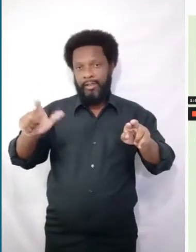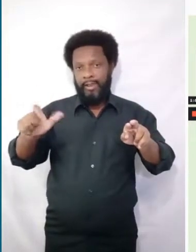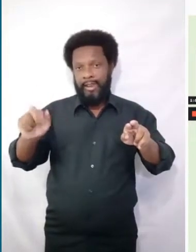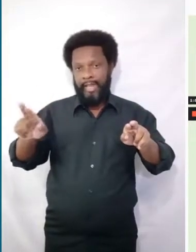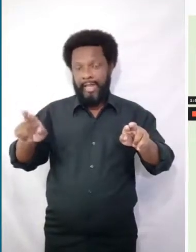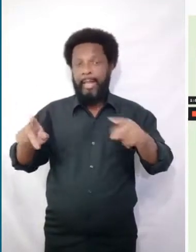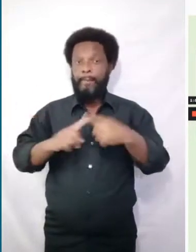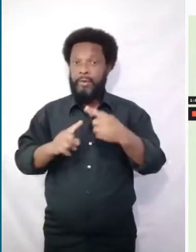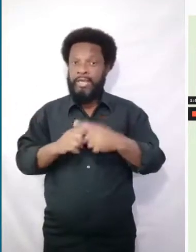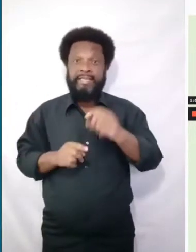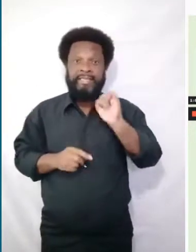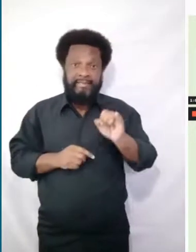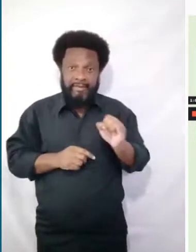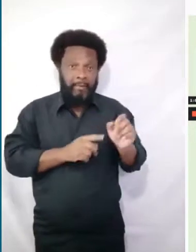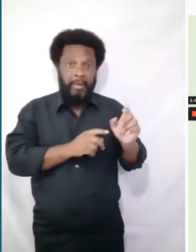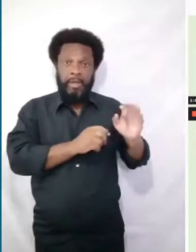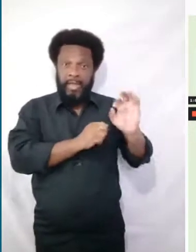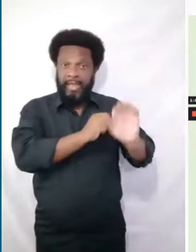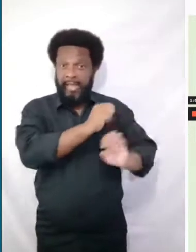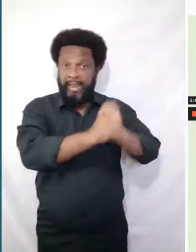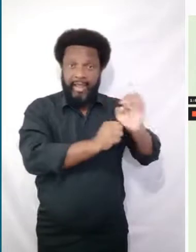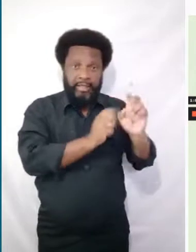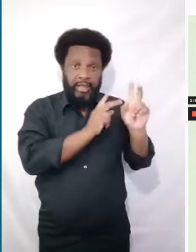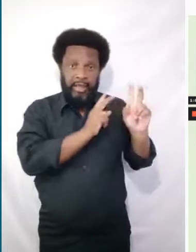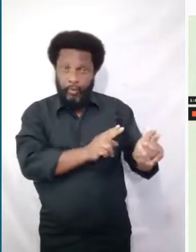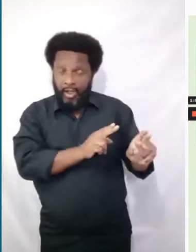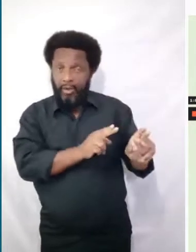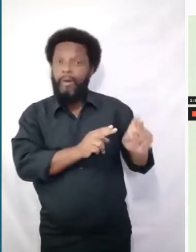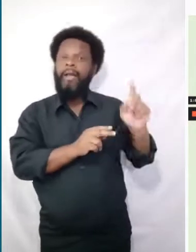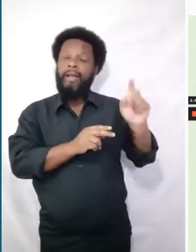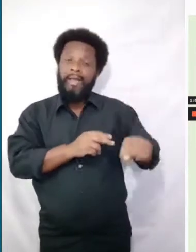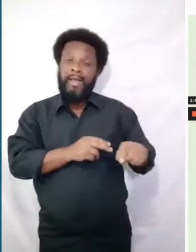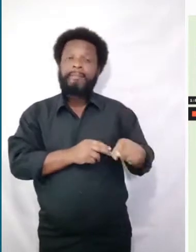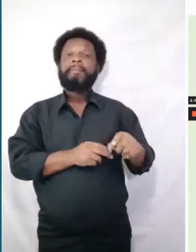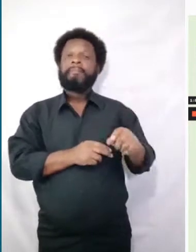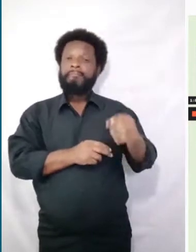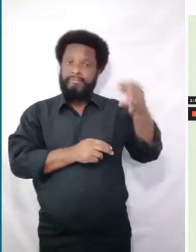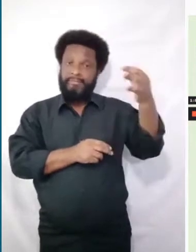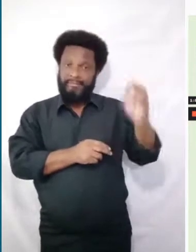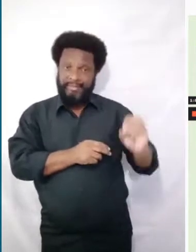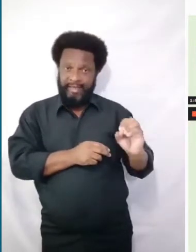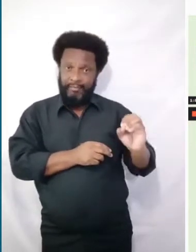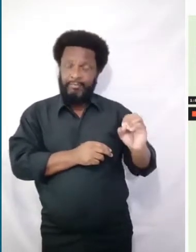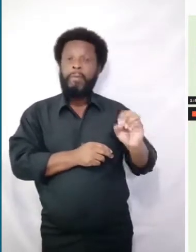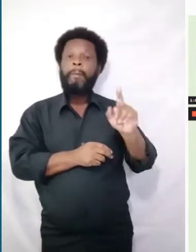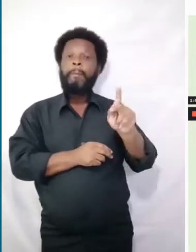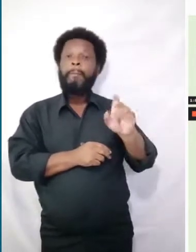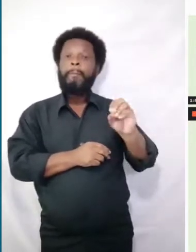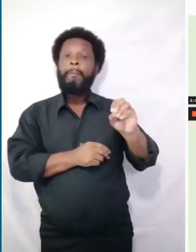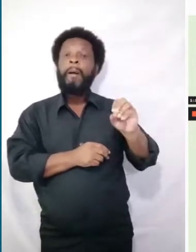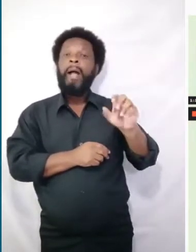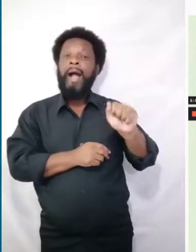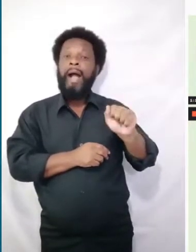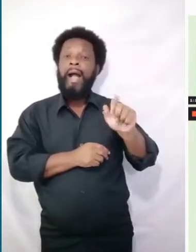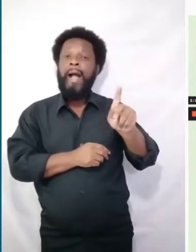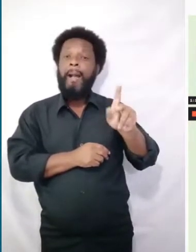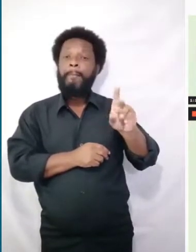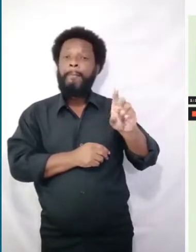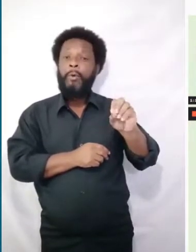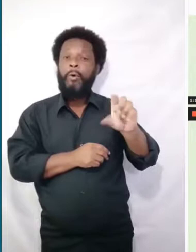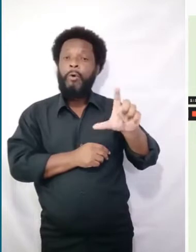apolar quando essa ligação ocorrer entre átomos iguais, porque a eletronegatividade vai ser a mesma. Então, se eu subtrair uma eletronegatividade da outra, vai ser